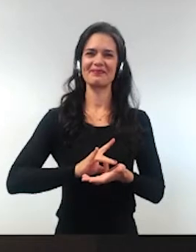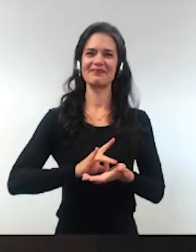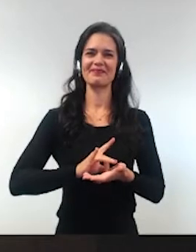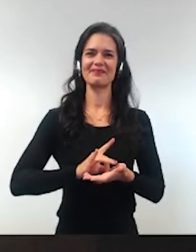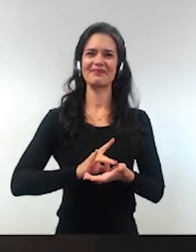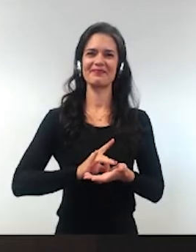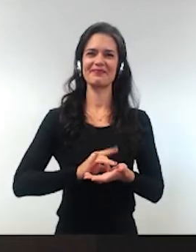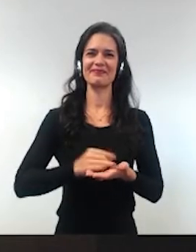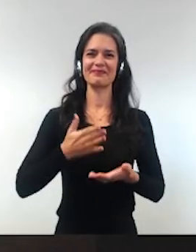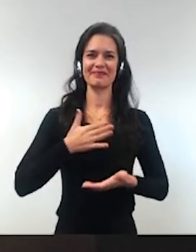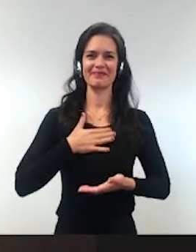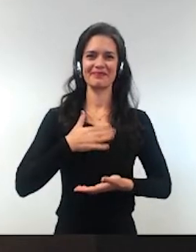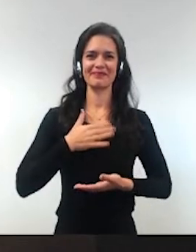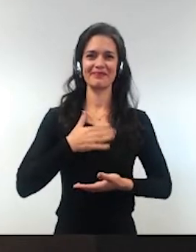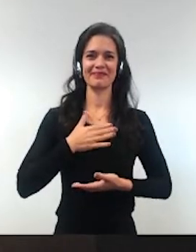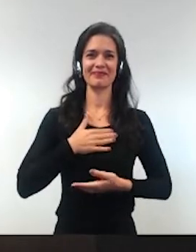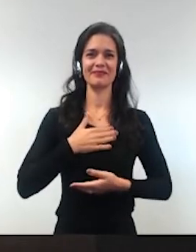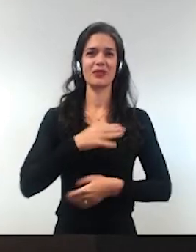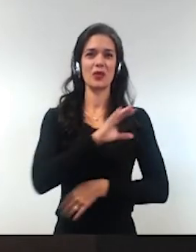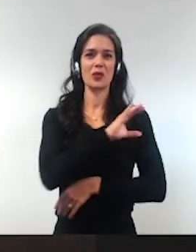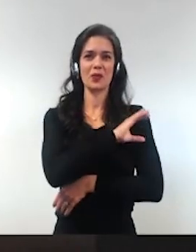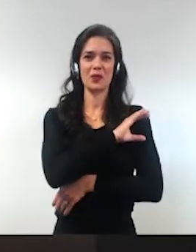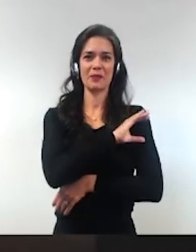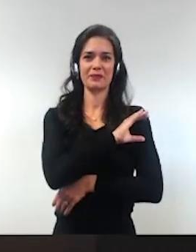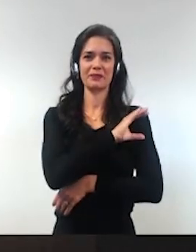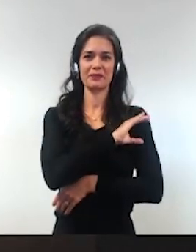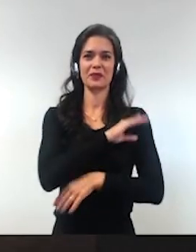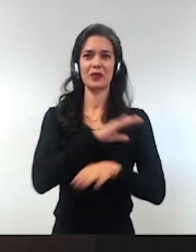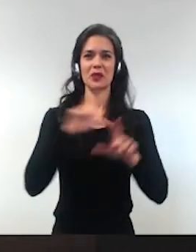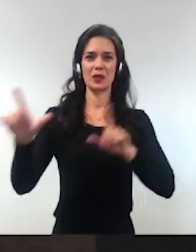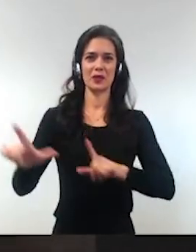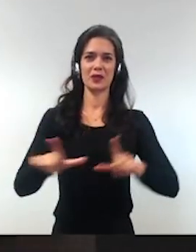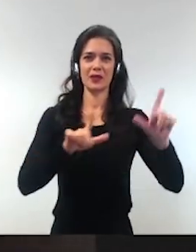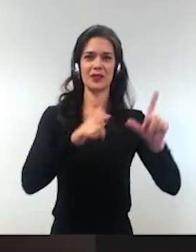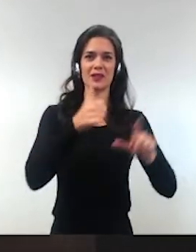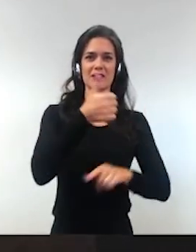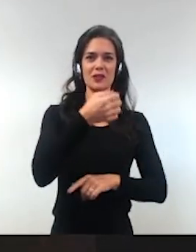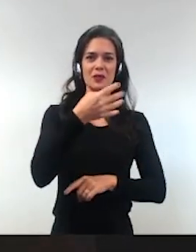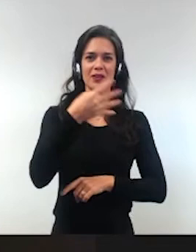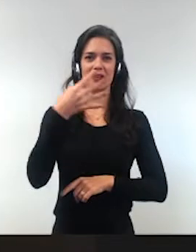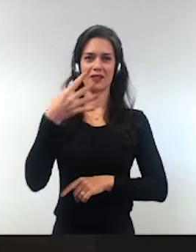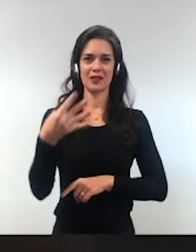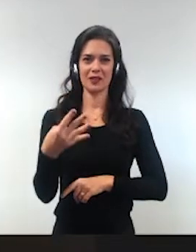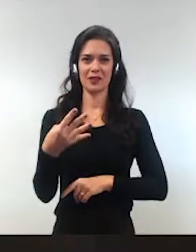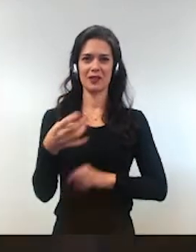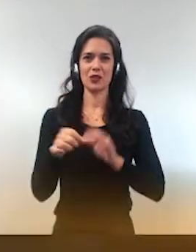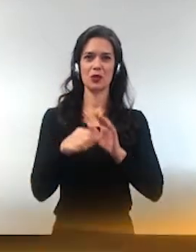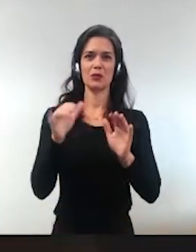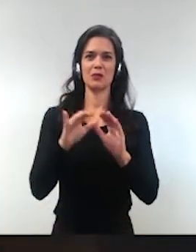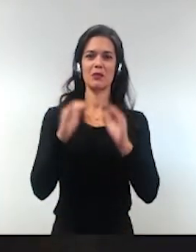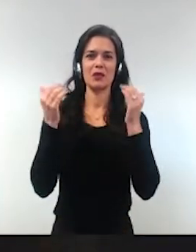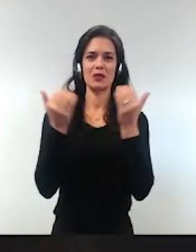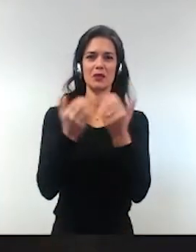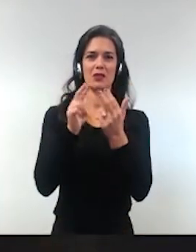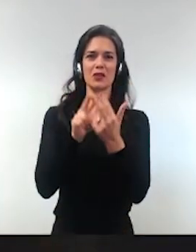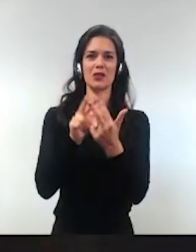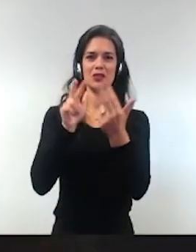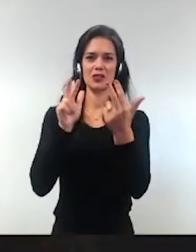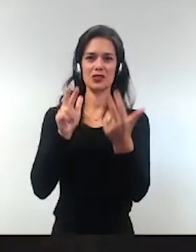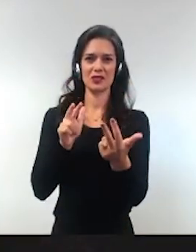ser o moderador desse painel, o painel 144 do primeiro Congresso